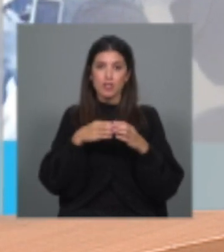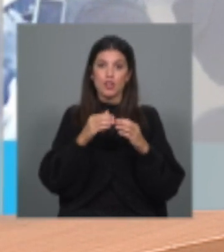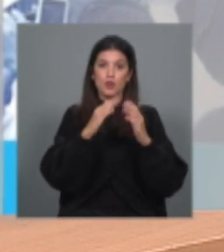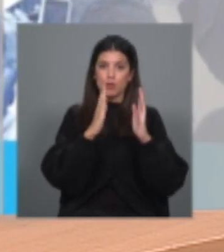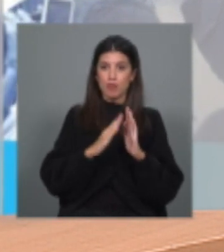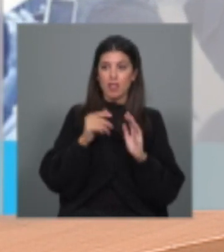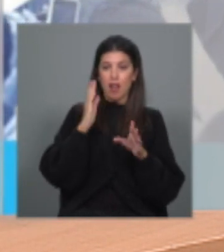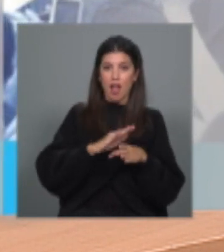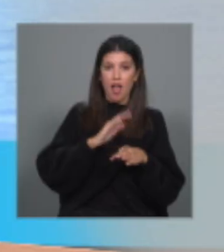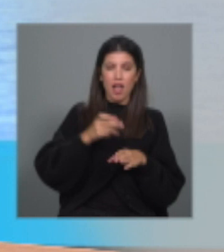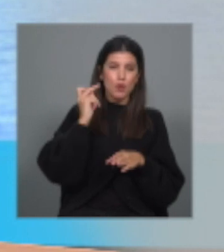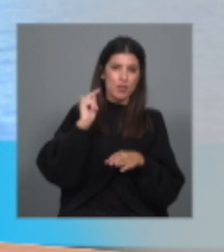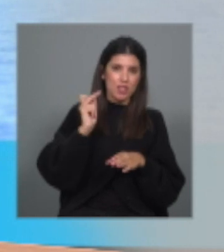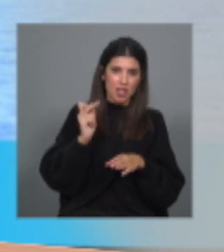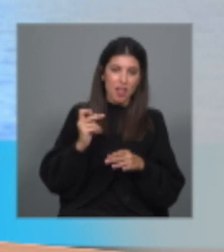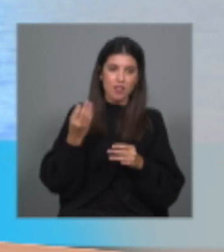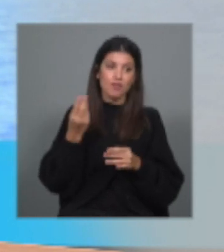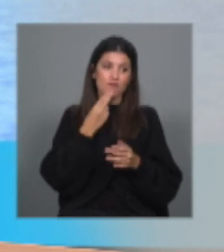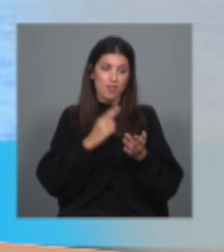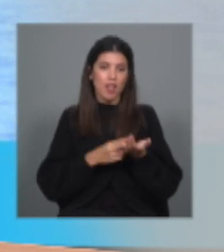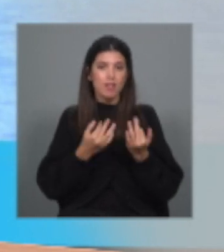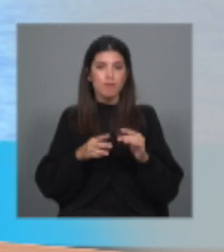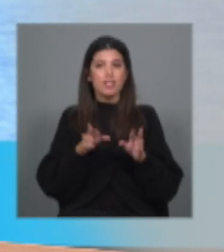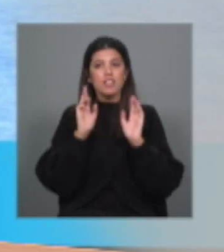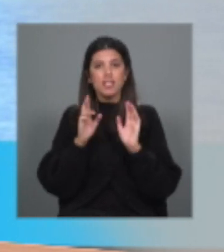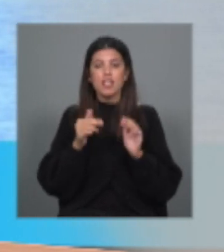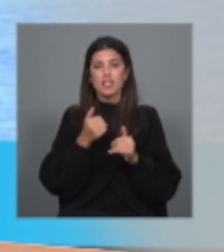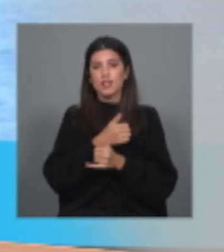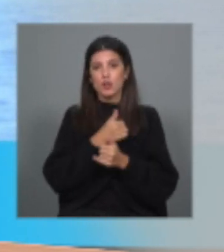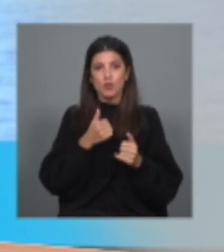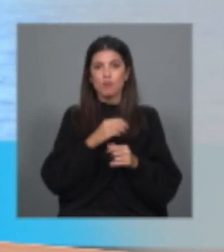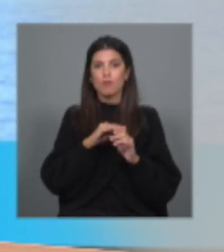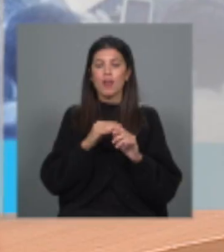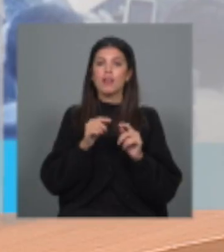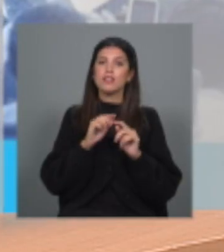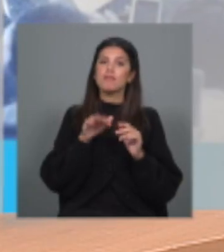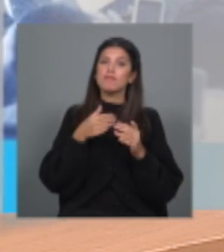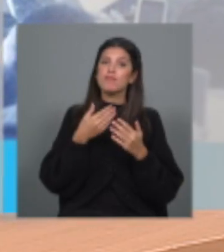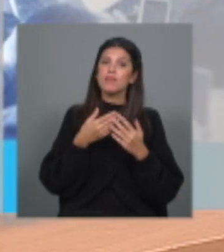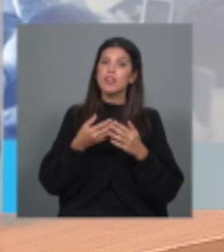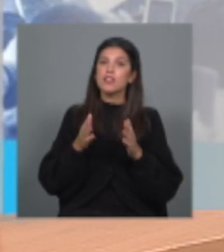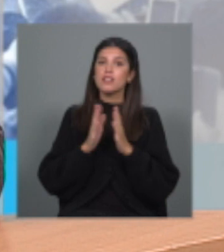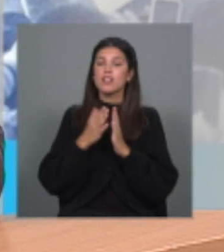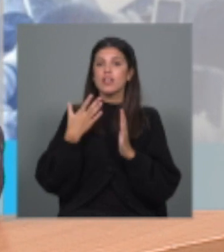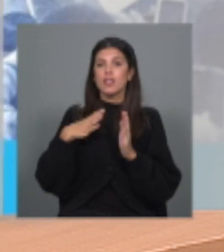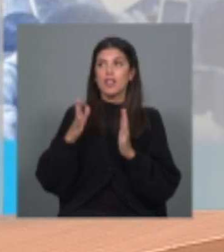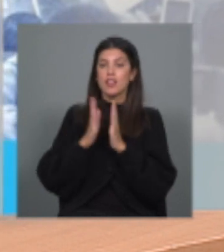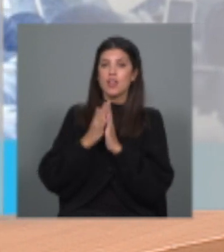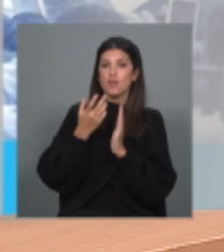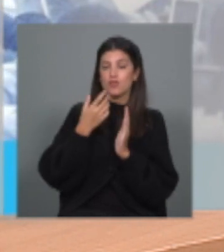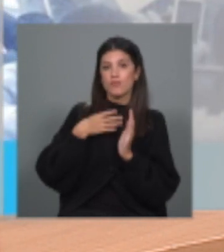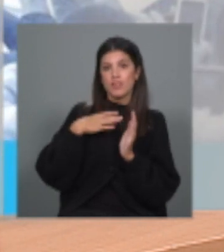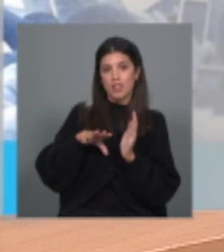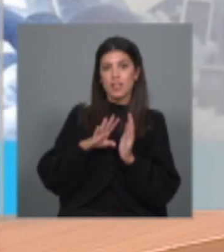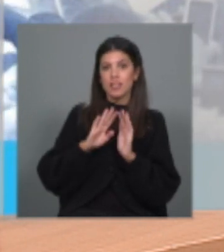verdade. Mas, por certo, com boas dinâmicas e bons frutos. Assim Deus permita e enquanto Deus quiser e eu puder ir respondendo, é